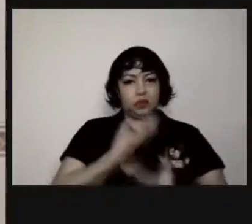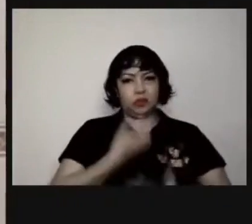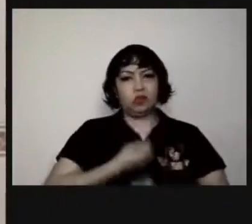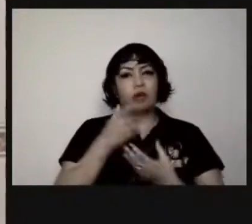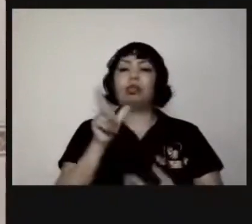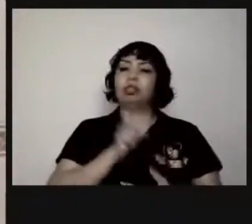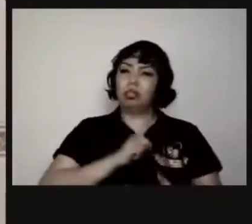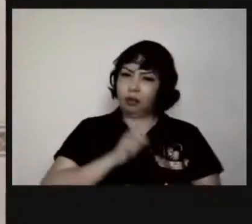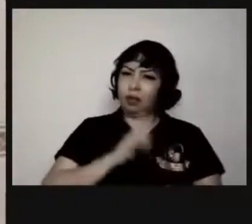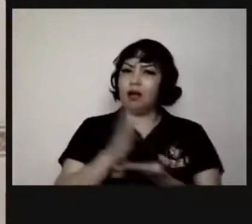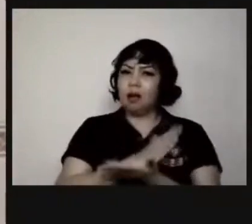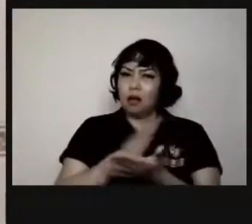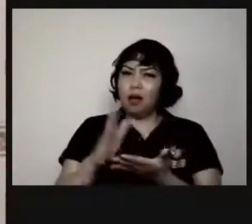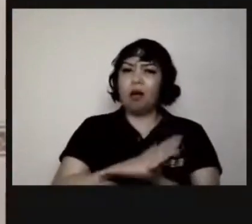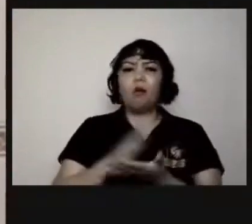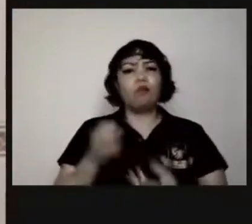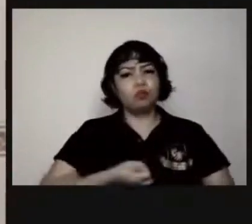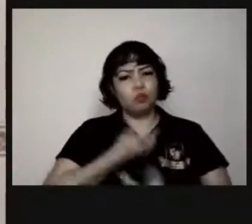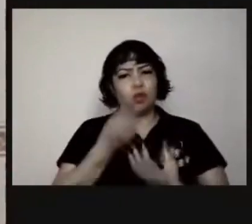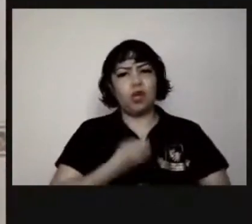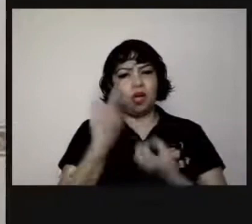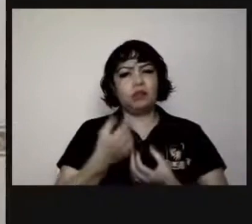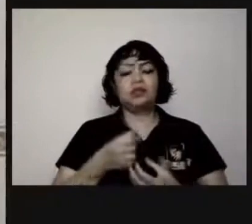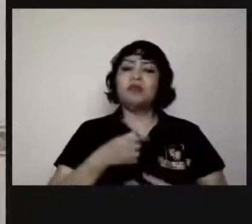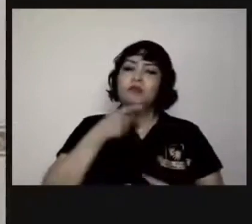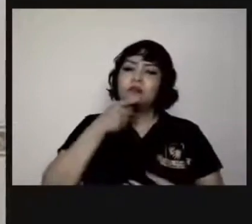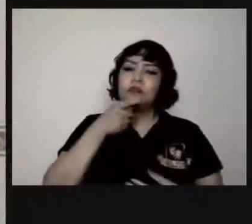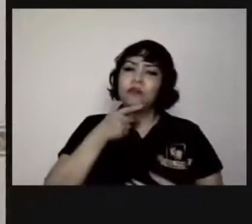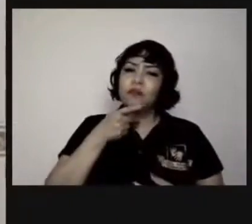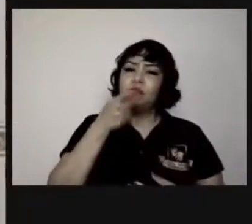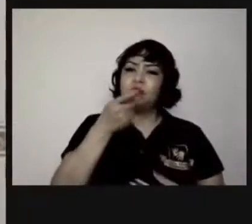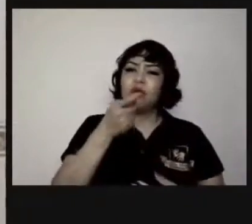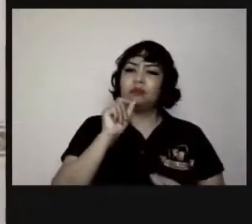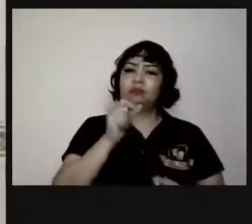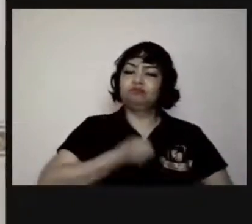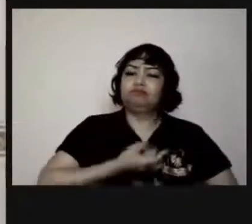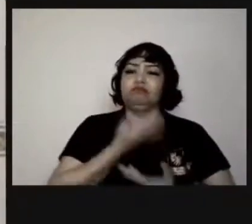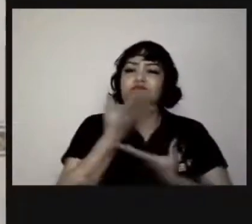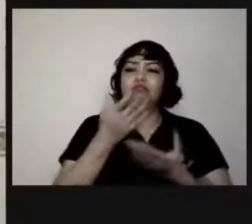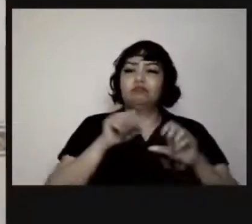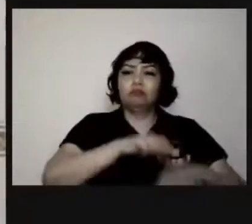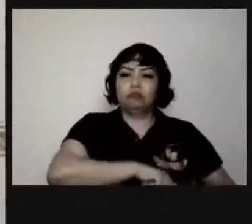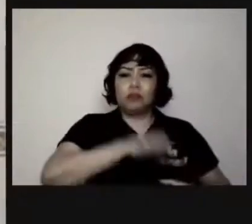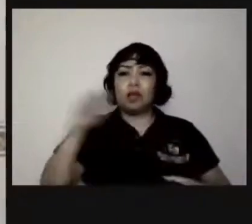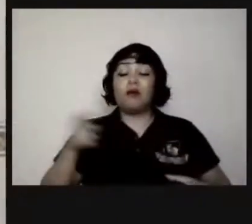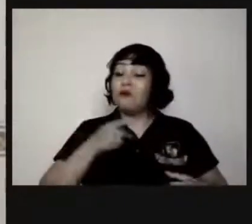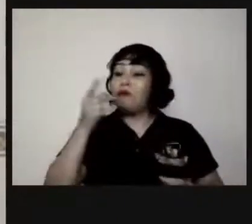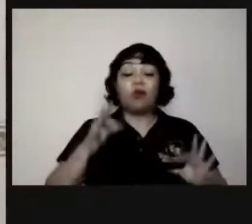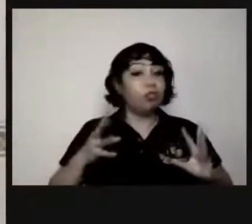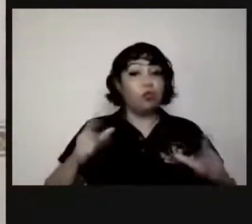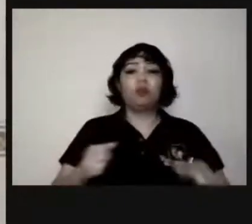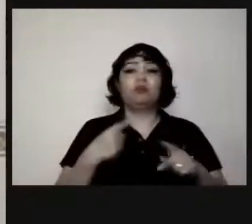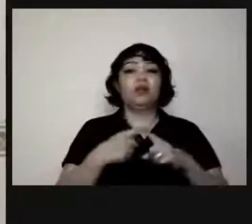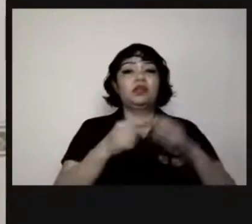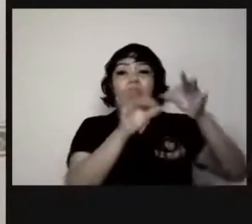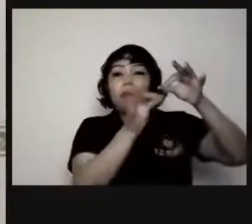alguns poemas falando sobre a independência, e nós não vamos ler todos, porque eles são muito grandes.